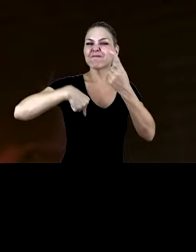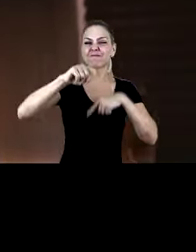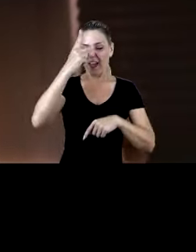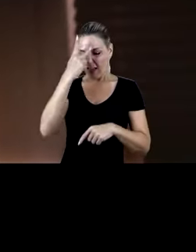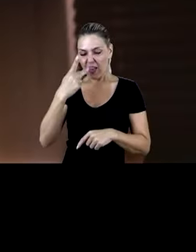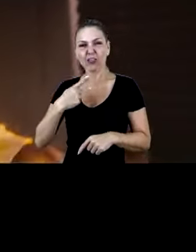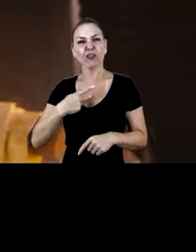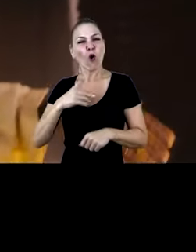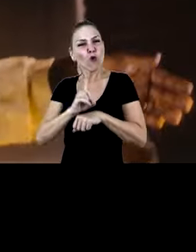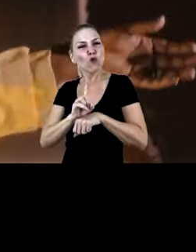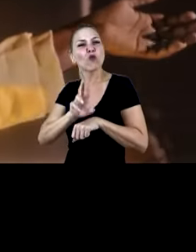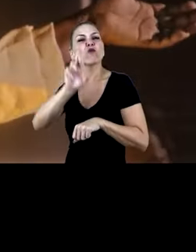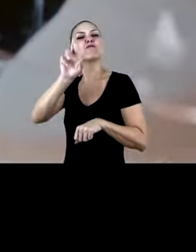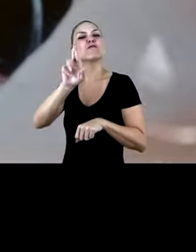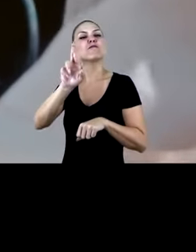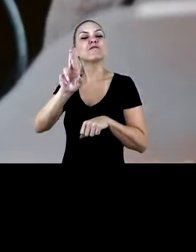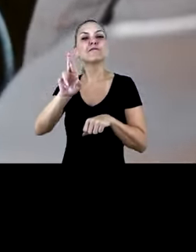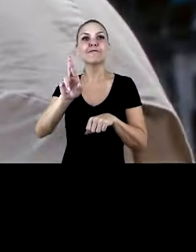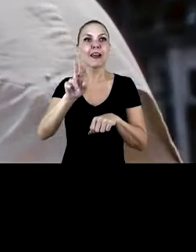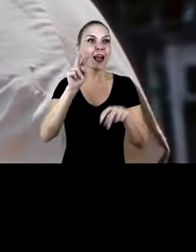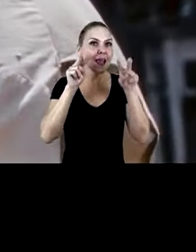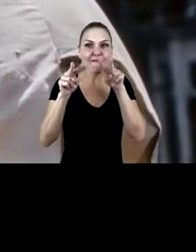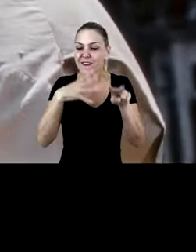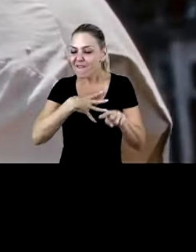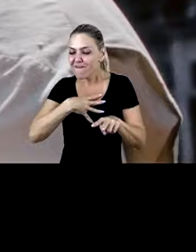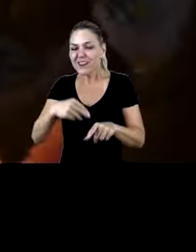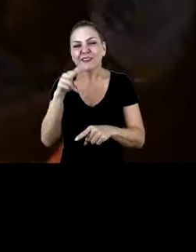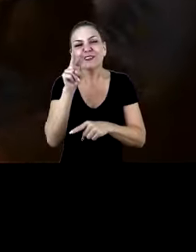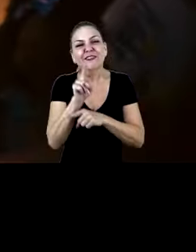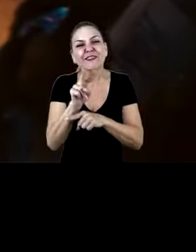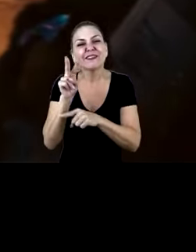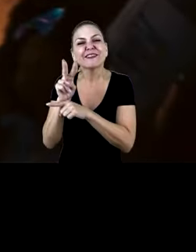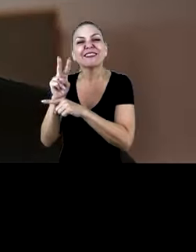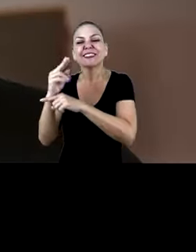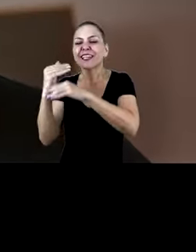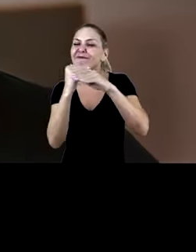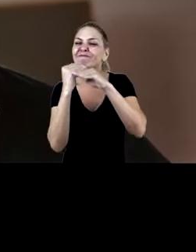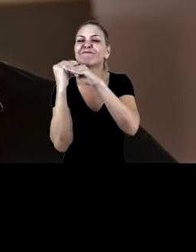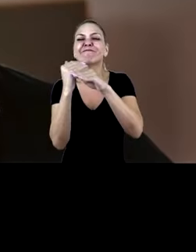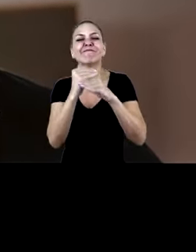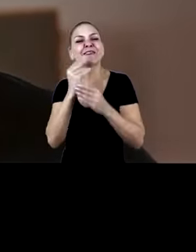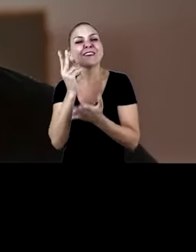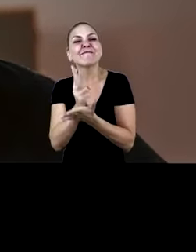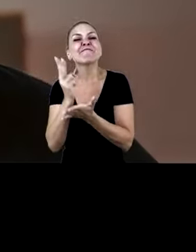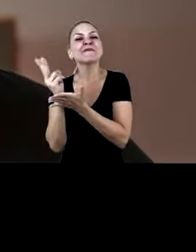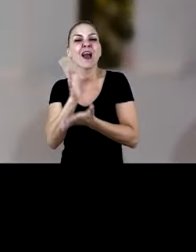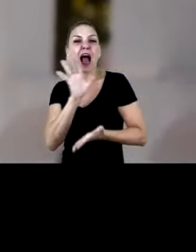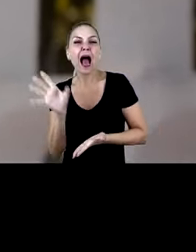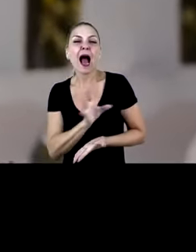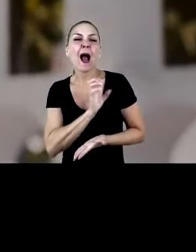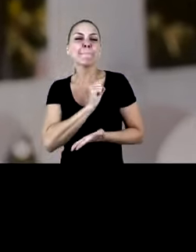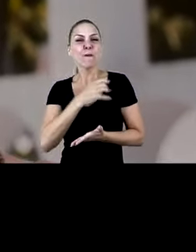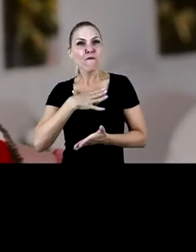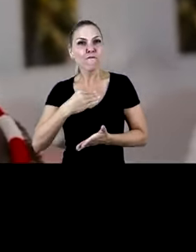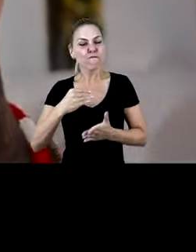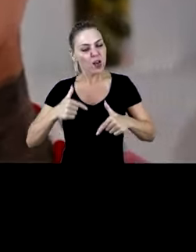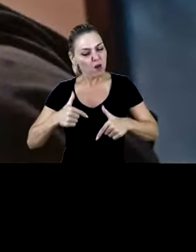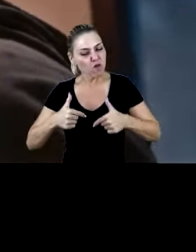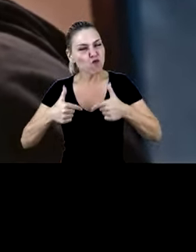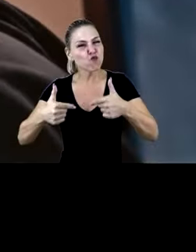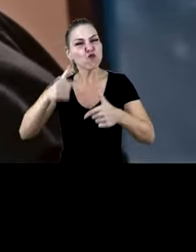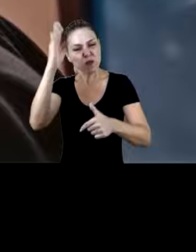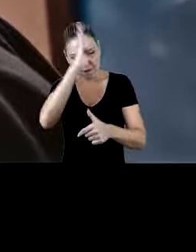si vire Doutor e ver todos os seus filhos cuidados com o mesmo amor somos filhos do Brasil que luta e não se